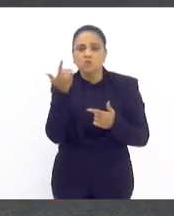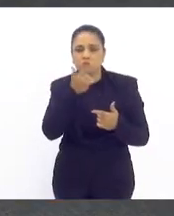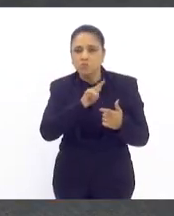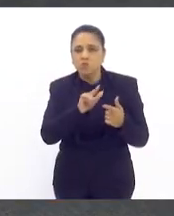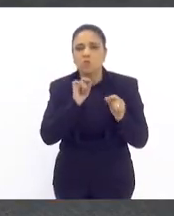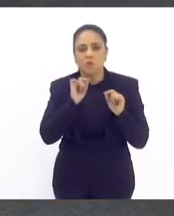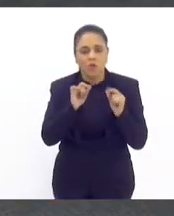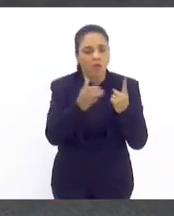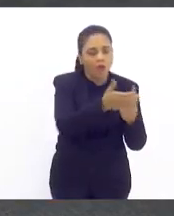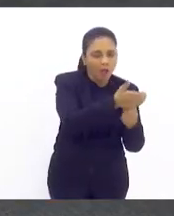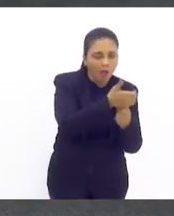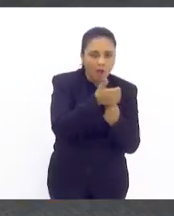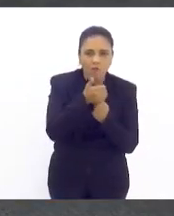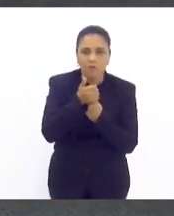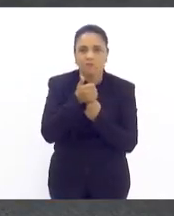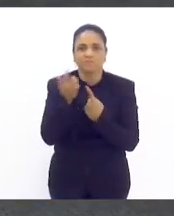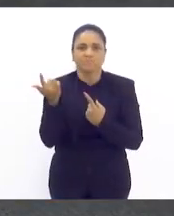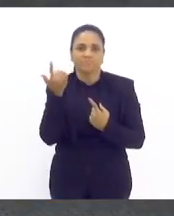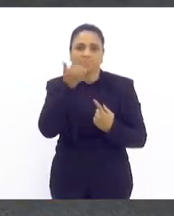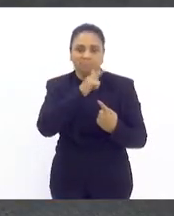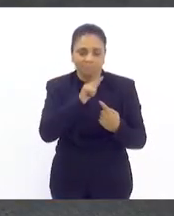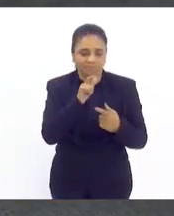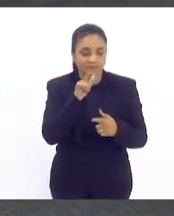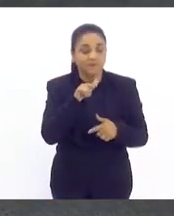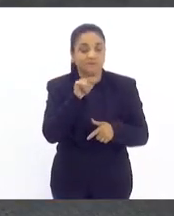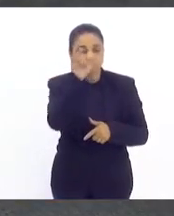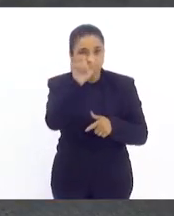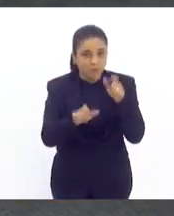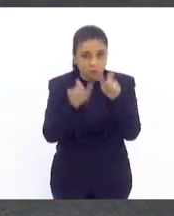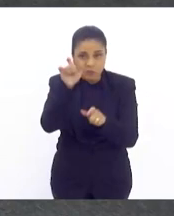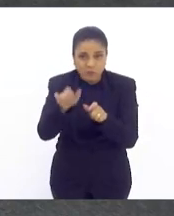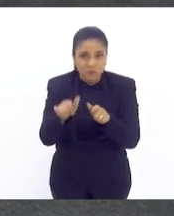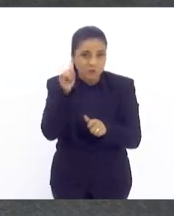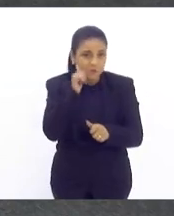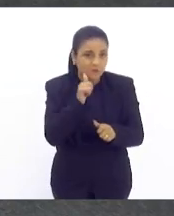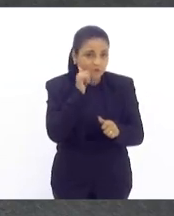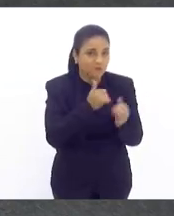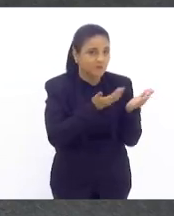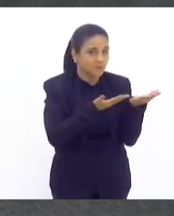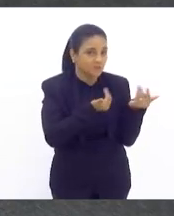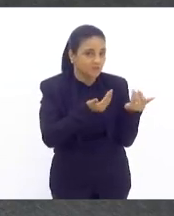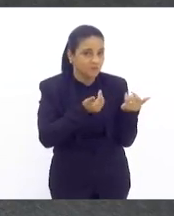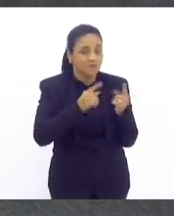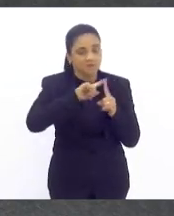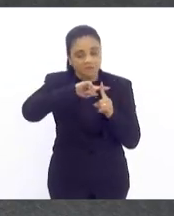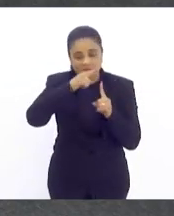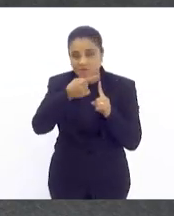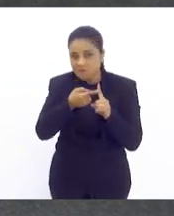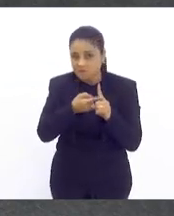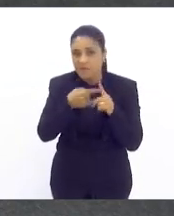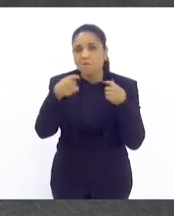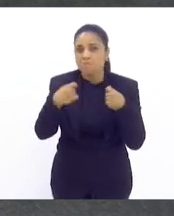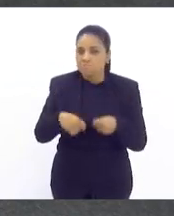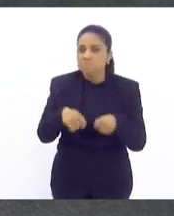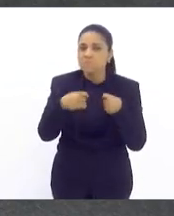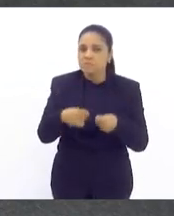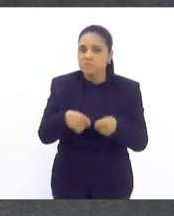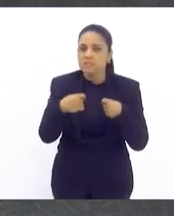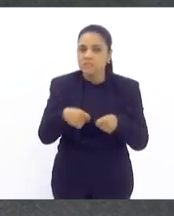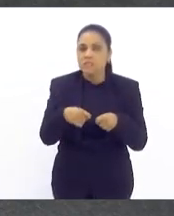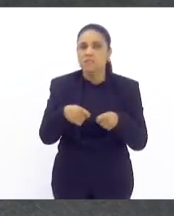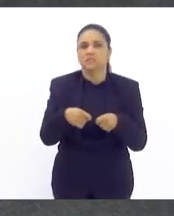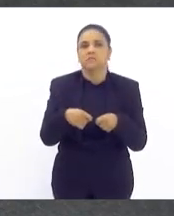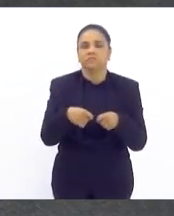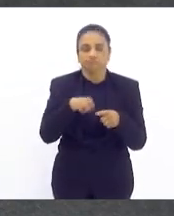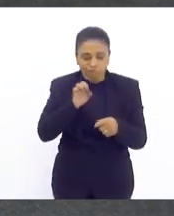e o acolhimento para essas pessoas essas adolescentes grávidas que precisam ter a mão